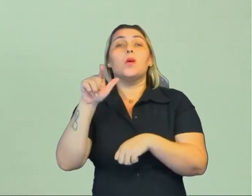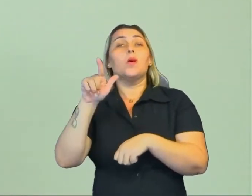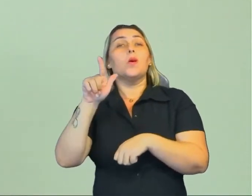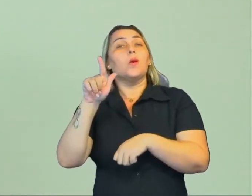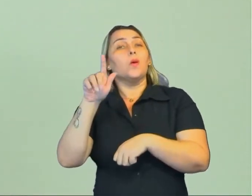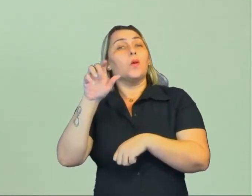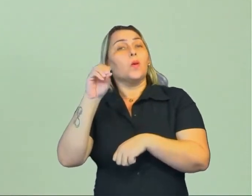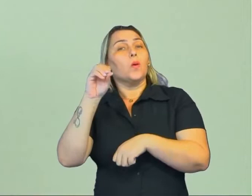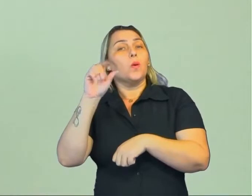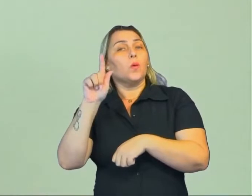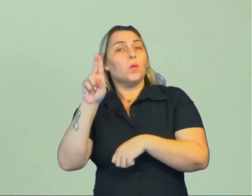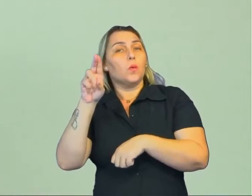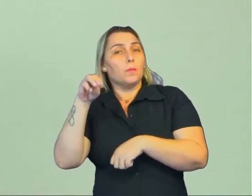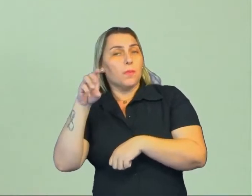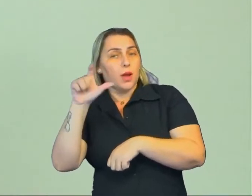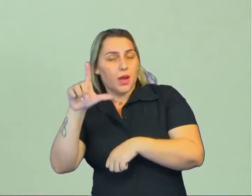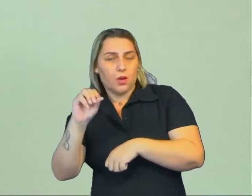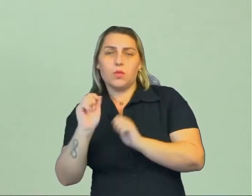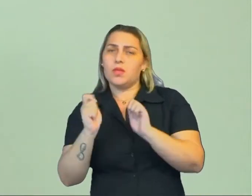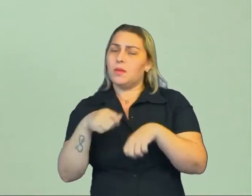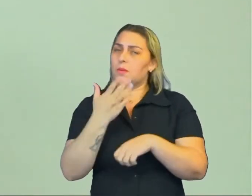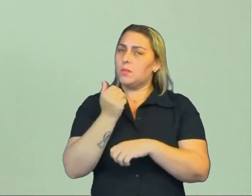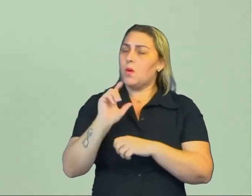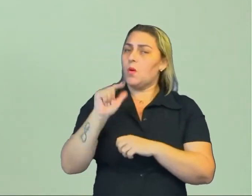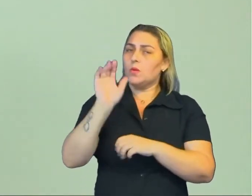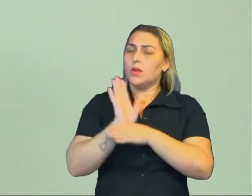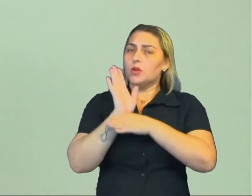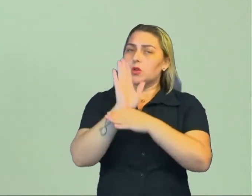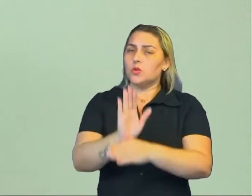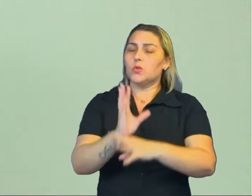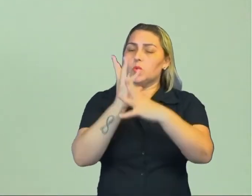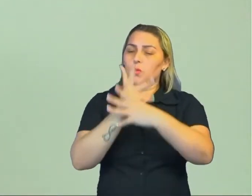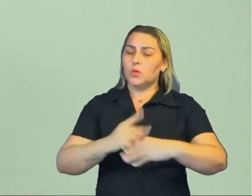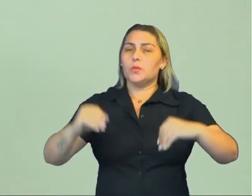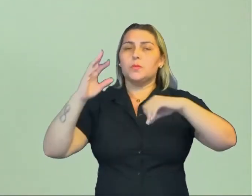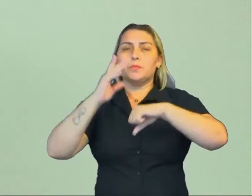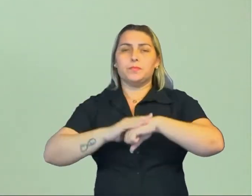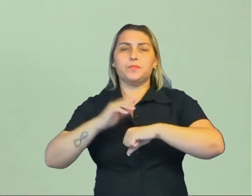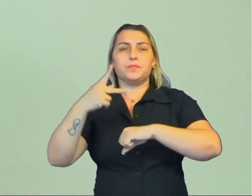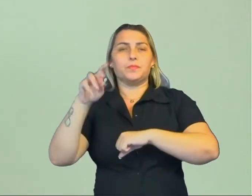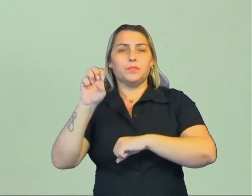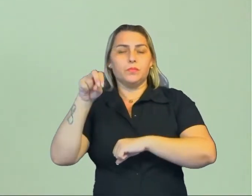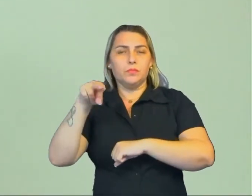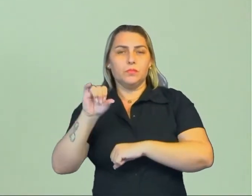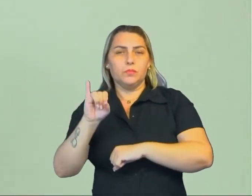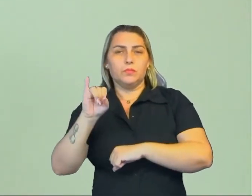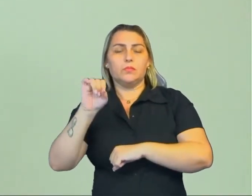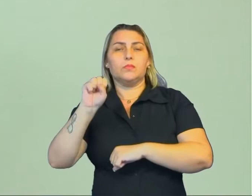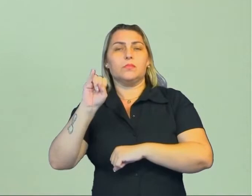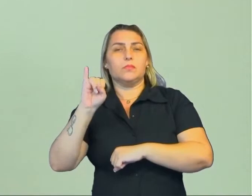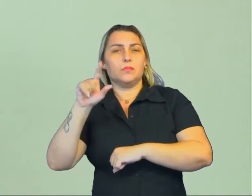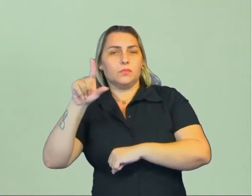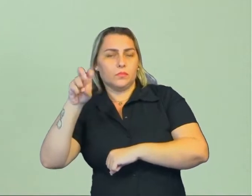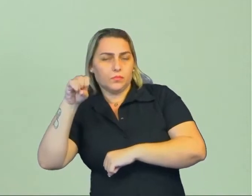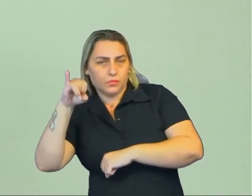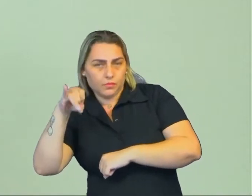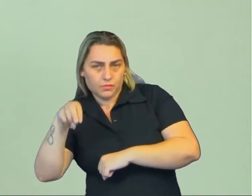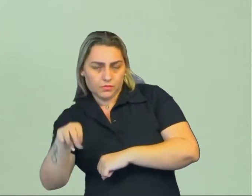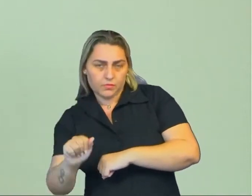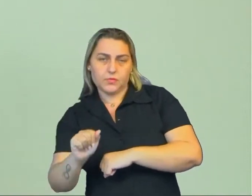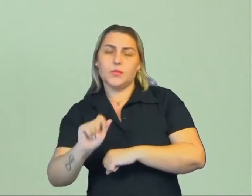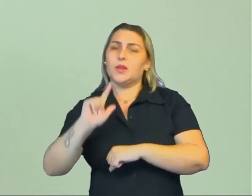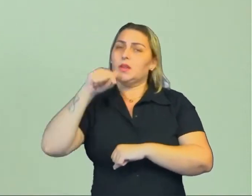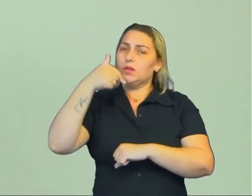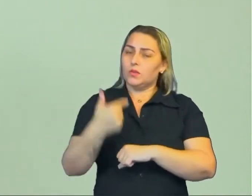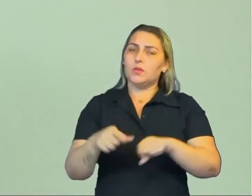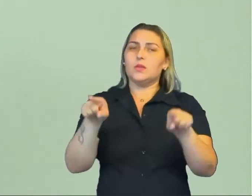cogumelo, o champignon, outros que ajudam a curar doenças, como a penicilina, a terramicina, a tetraxina, e